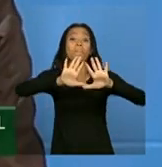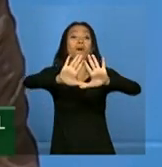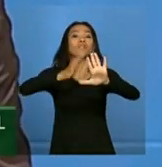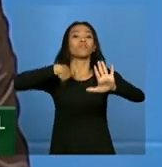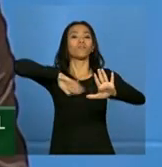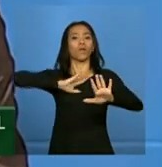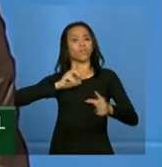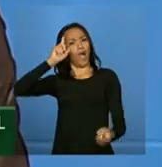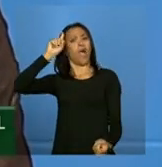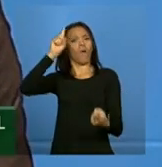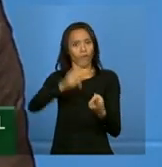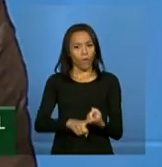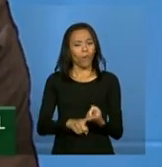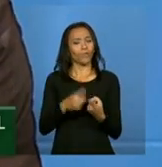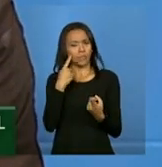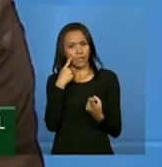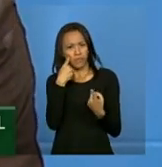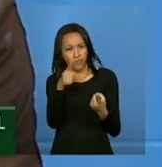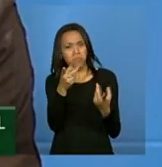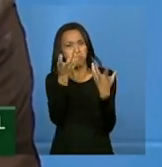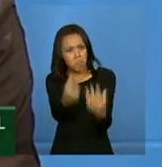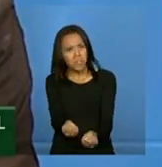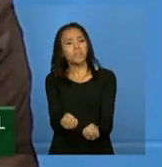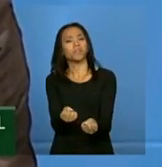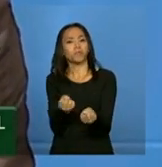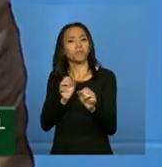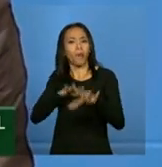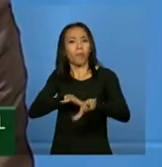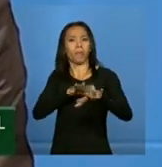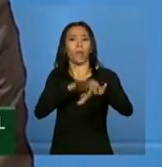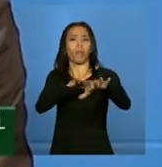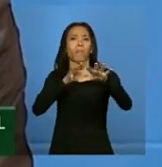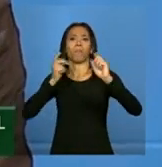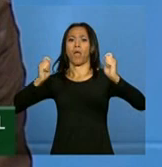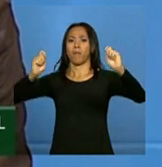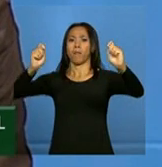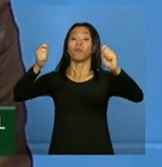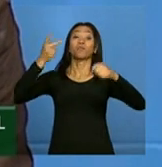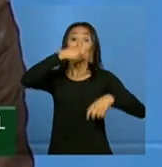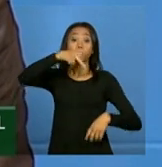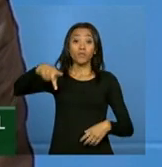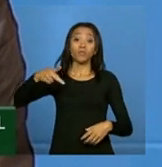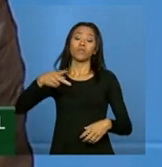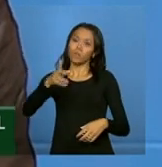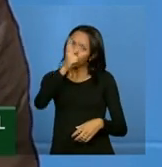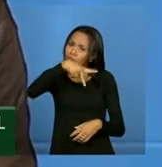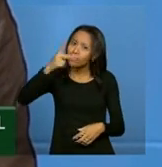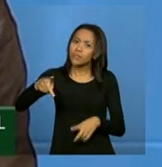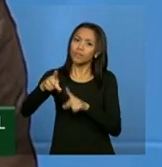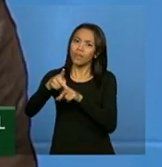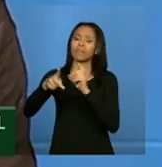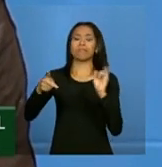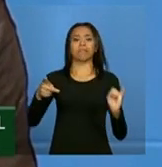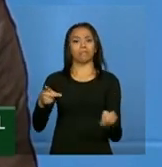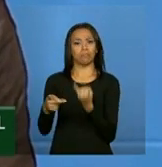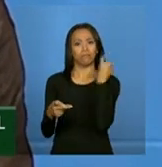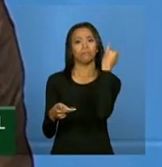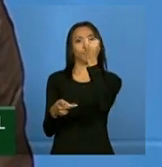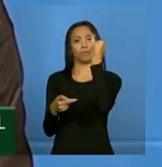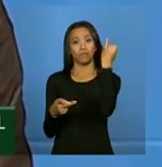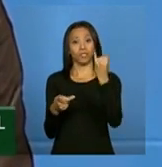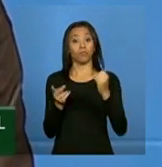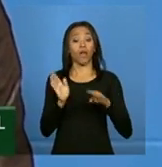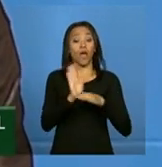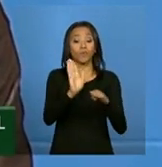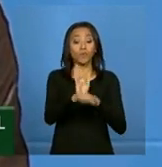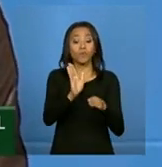e abraçamos as reivindicações dos professores. Nós achamos que os professores devem fazer parte intrínseca da elaboração de